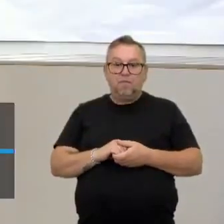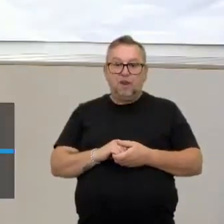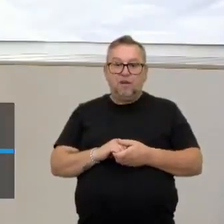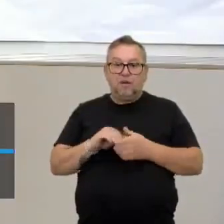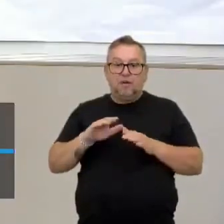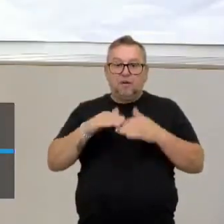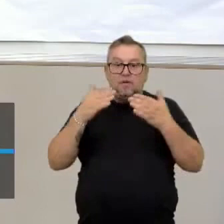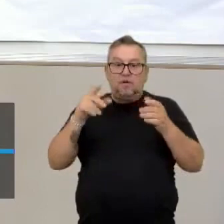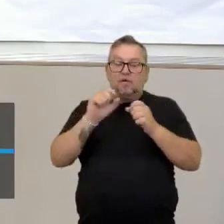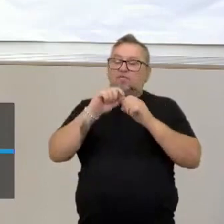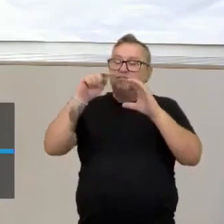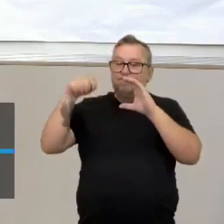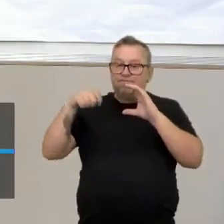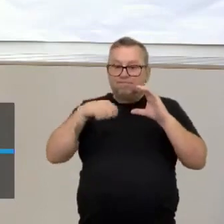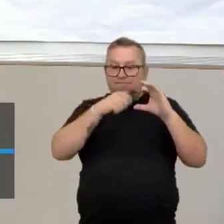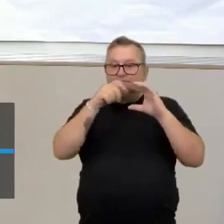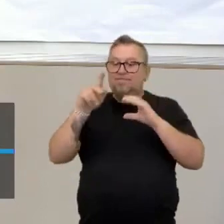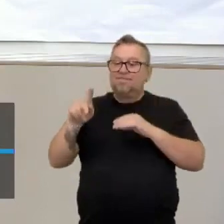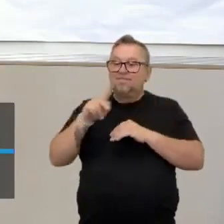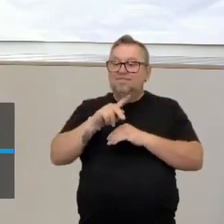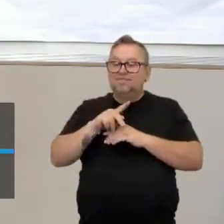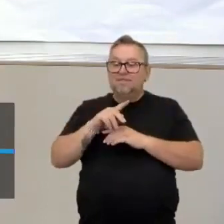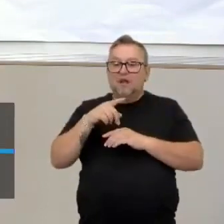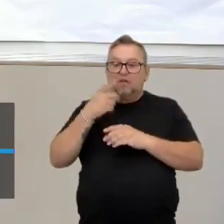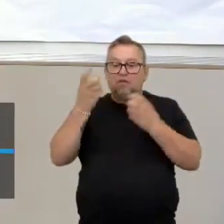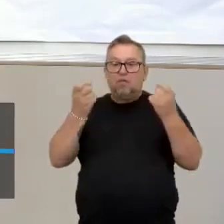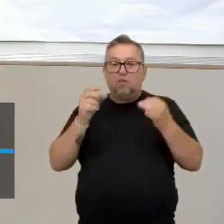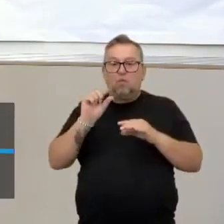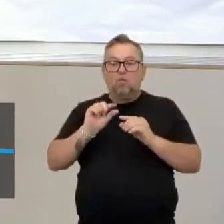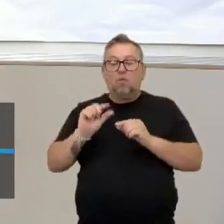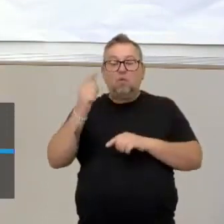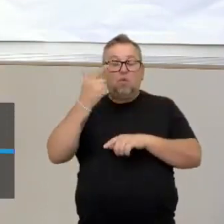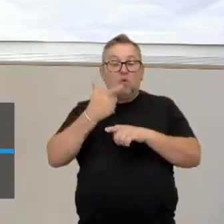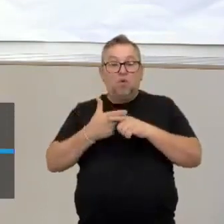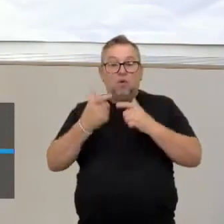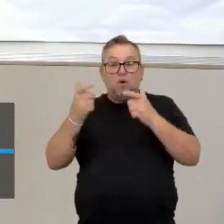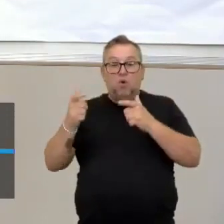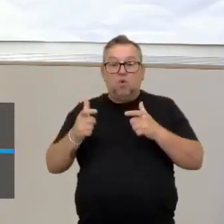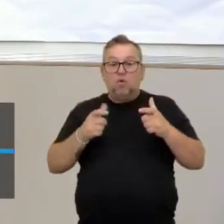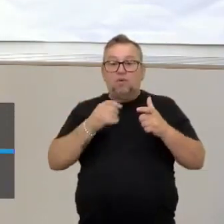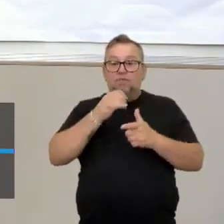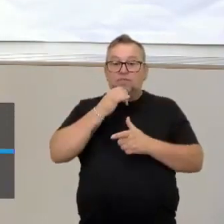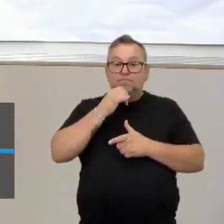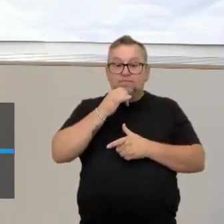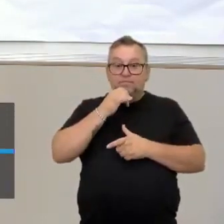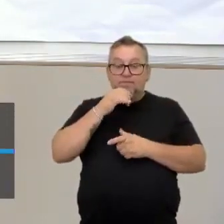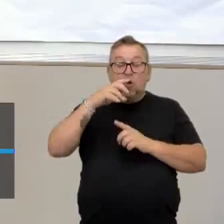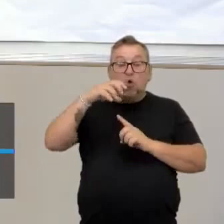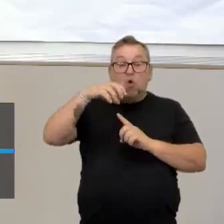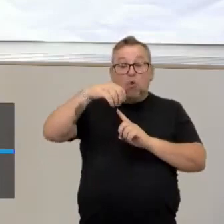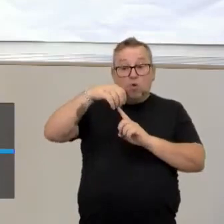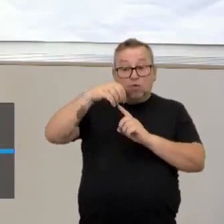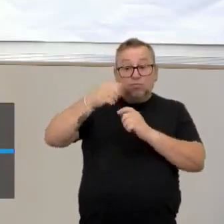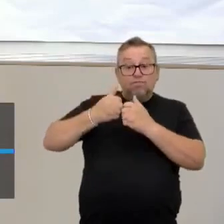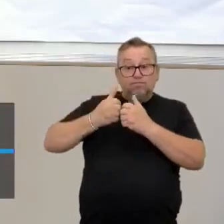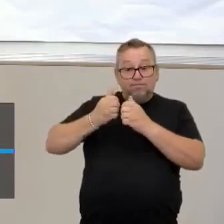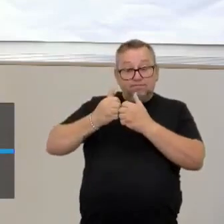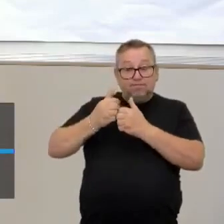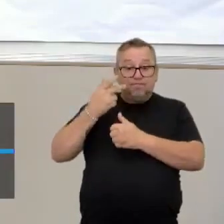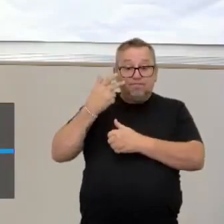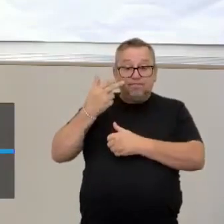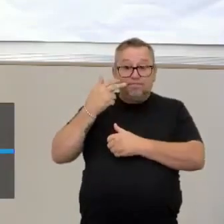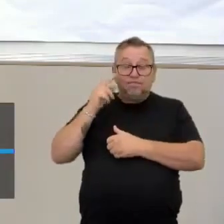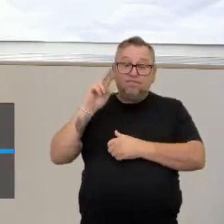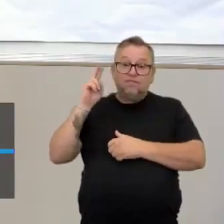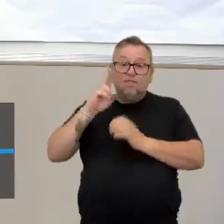quando estava passando o vídeo, eu e o professor José, a gente comentou um pouco sobre alguns lugares, por exemplo, em ponto de ônibus, é muito mais comum